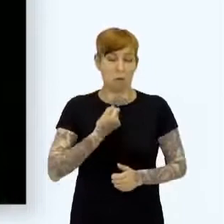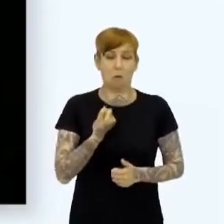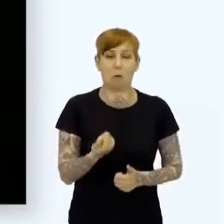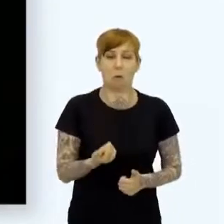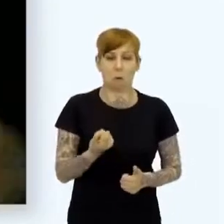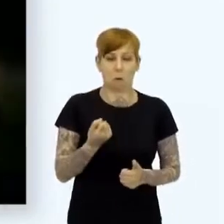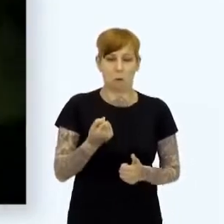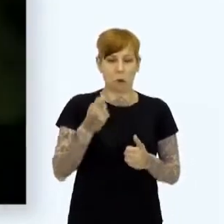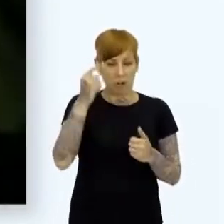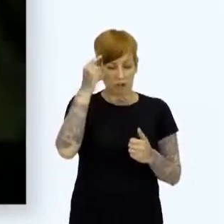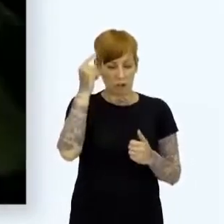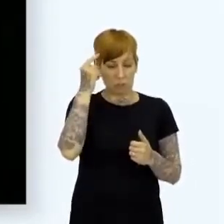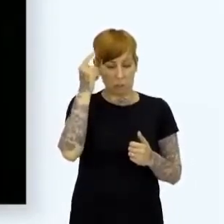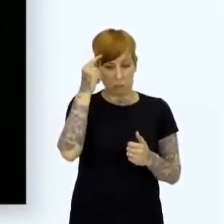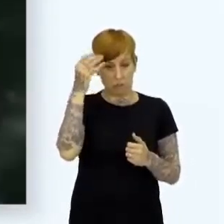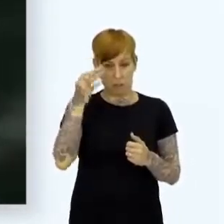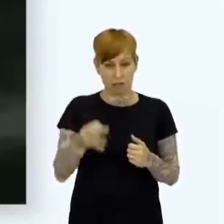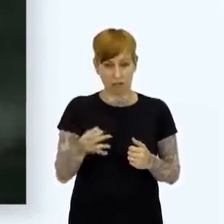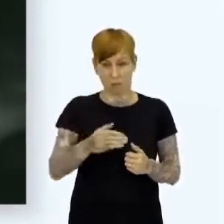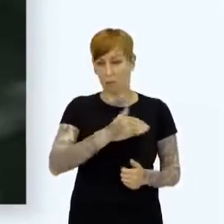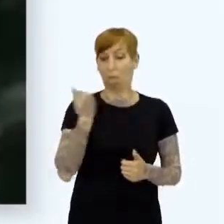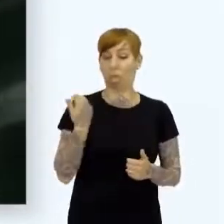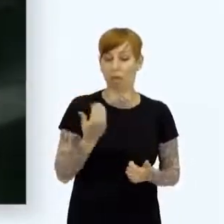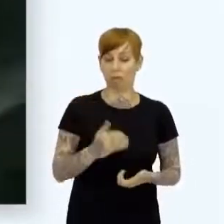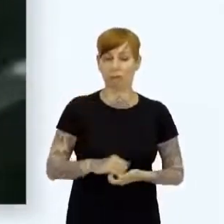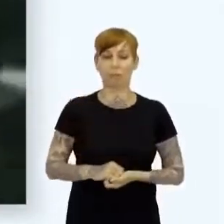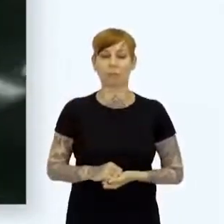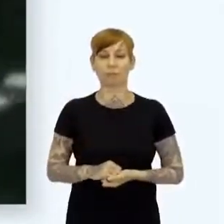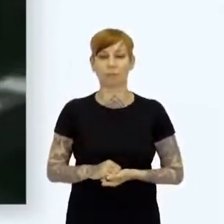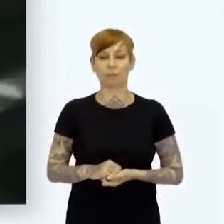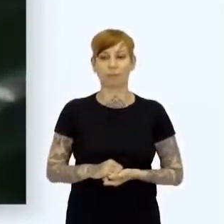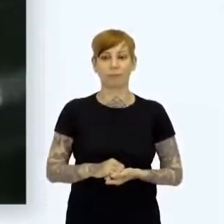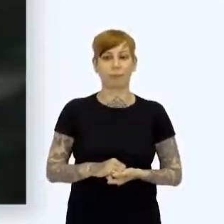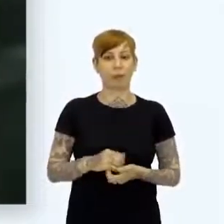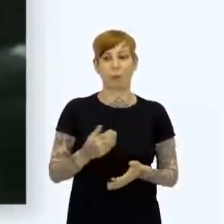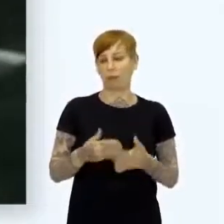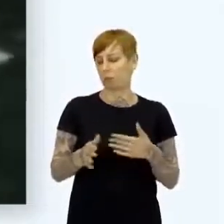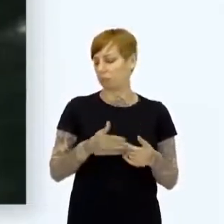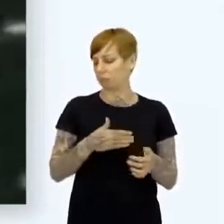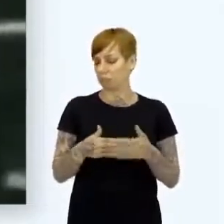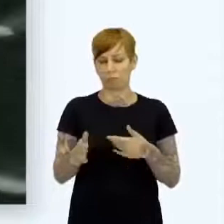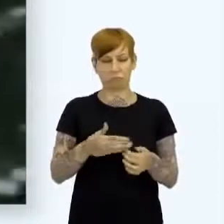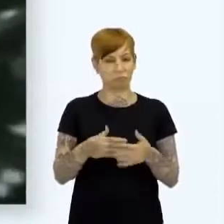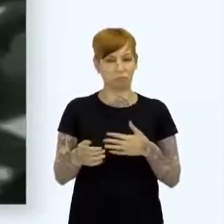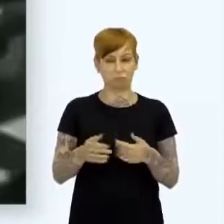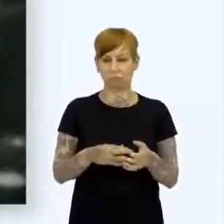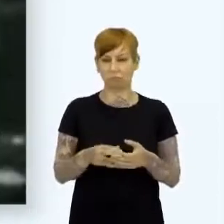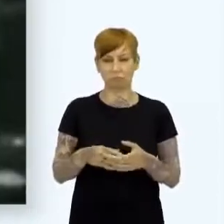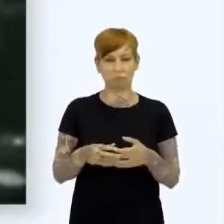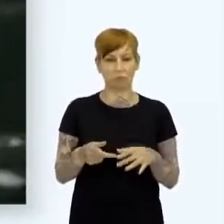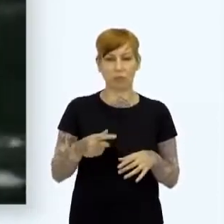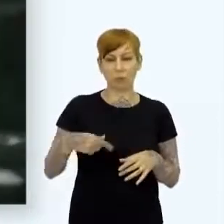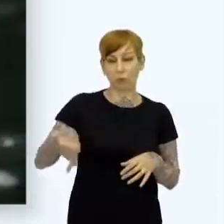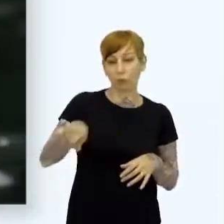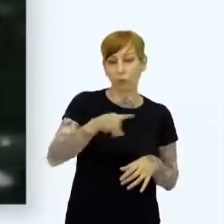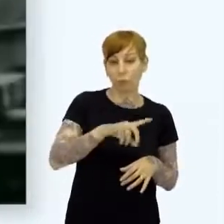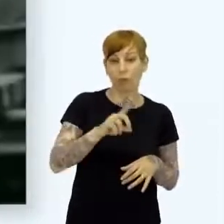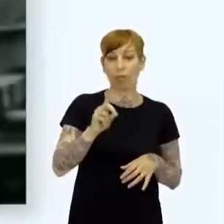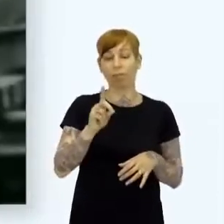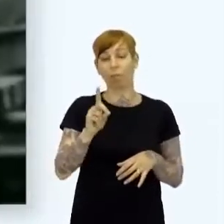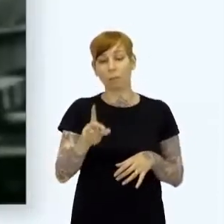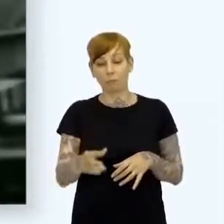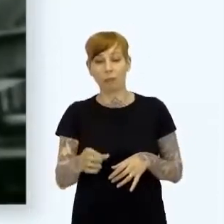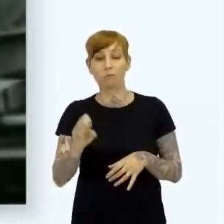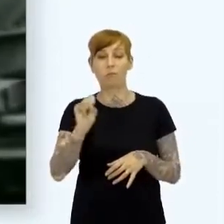a cabeça de fora, porque será decepada. A ameaça não surtiu efeito. Deputados e senadores de